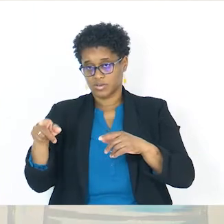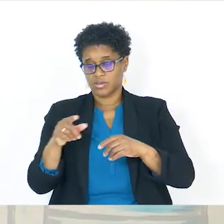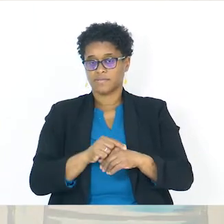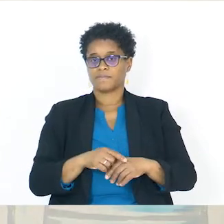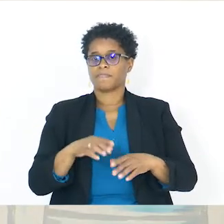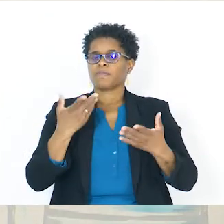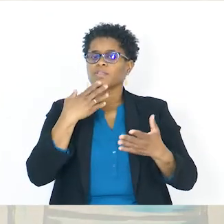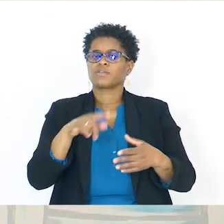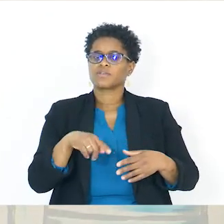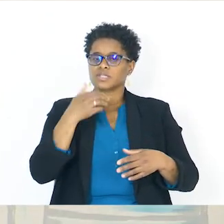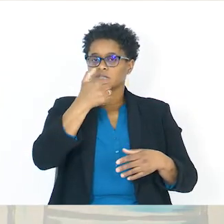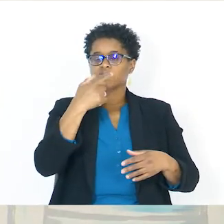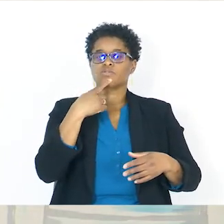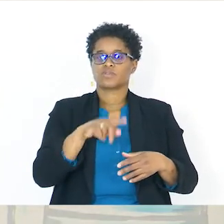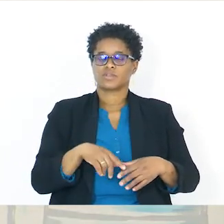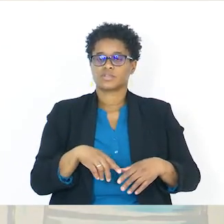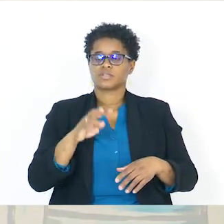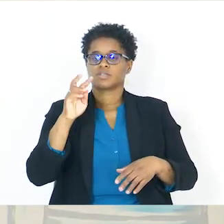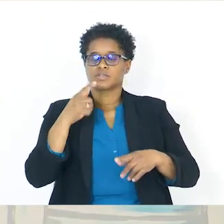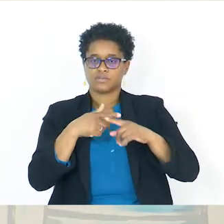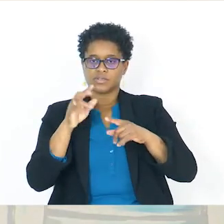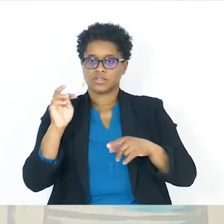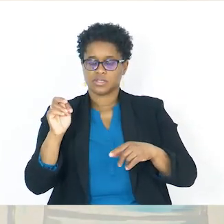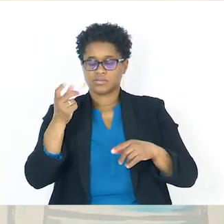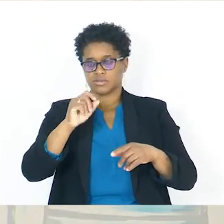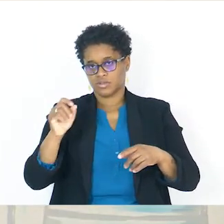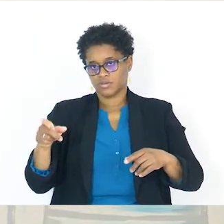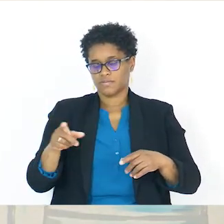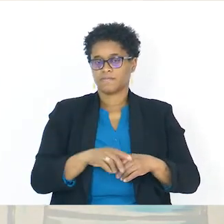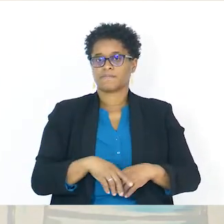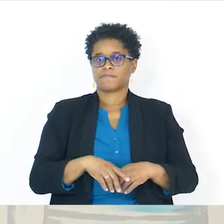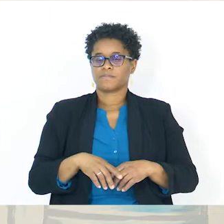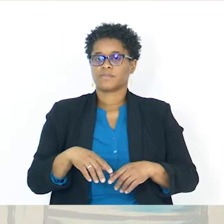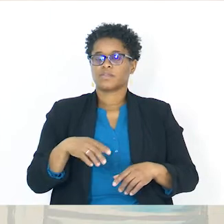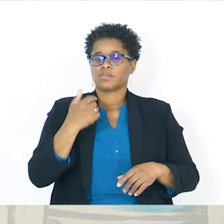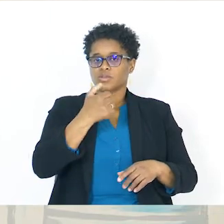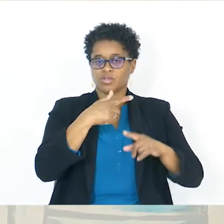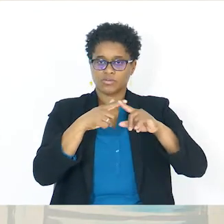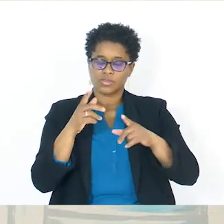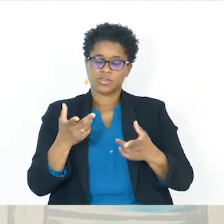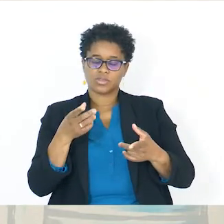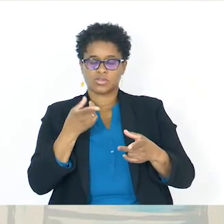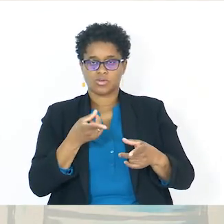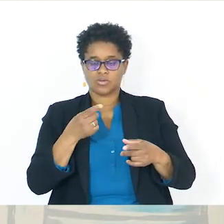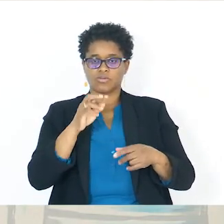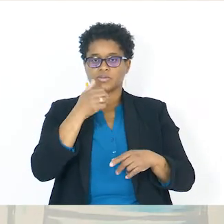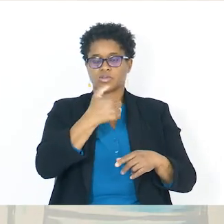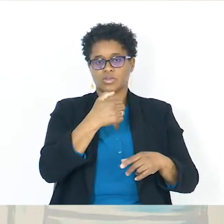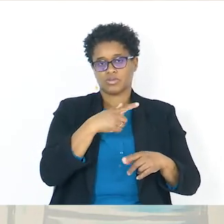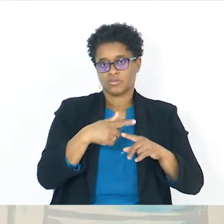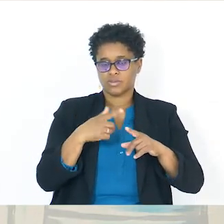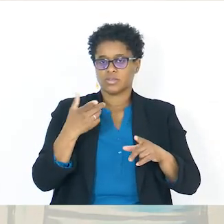ou seja, quantas vezes? 5 vezes 3, pomos o resultado. O quíntuplo de 9 e